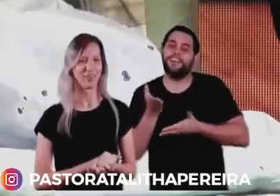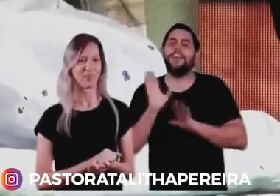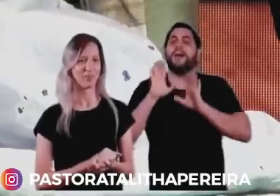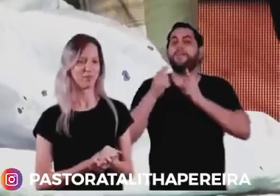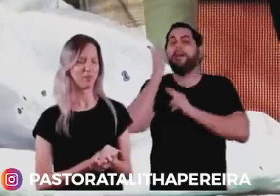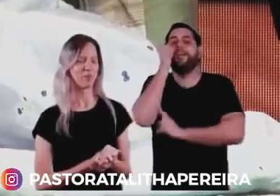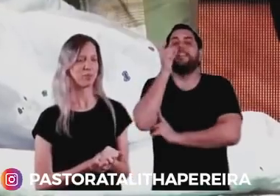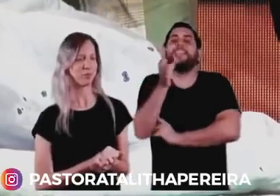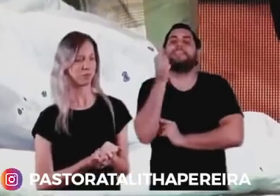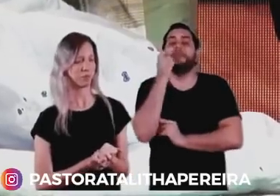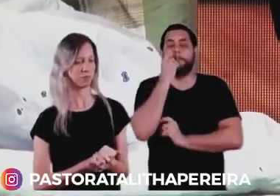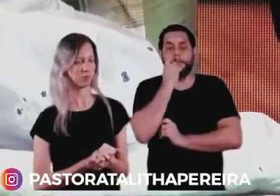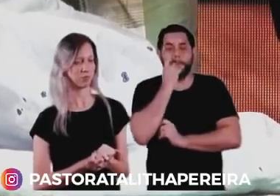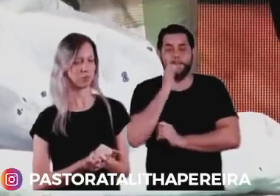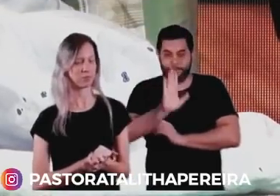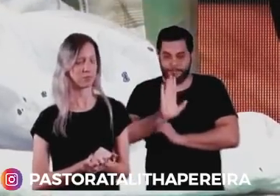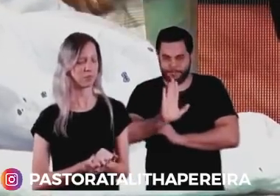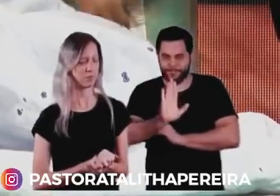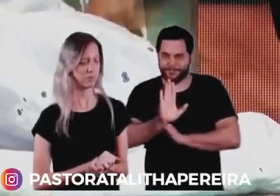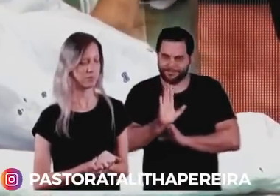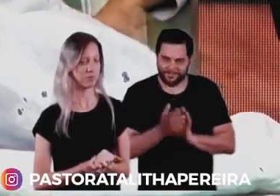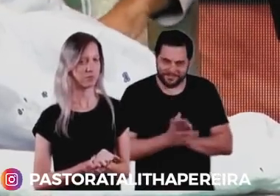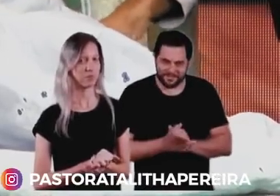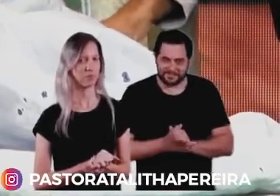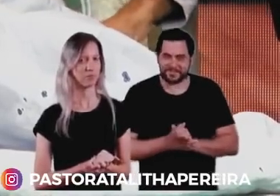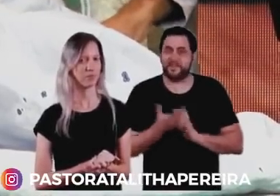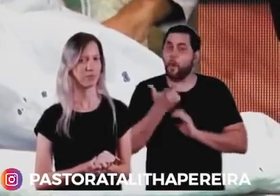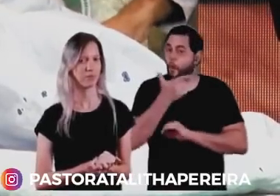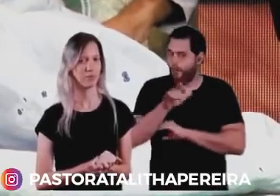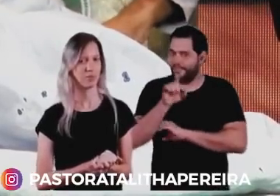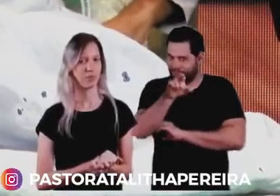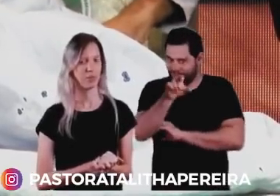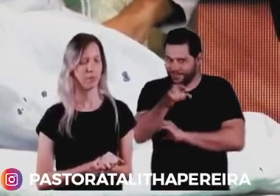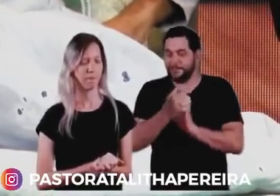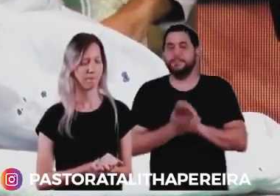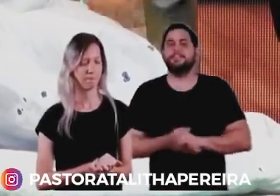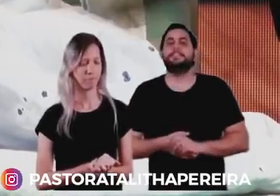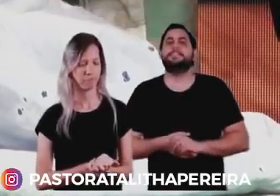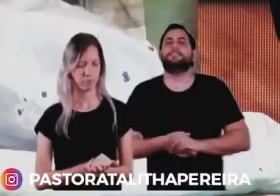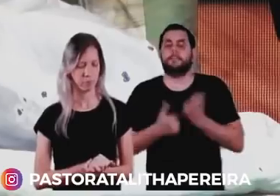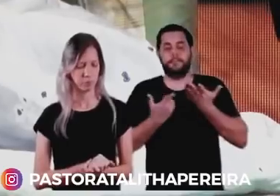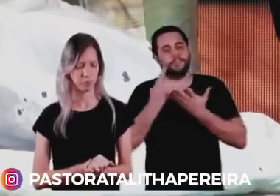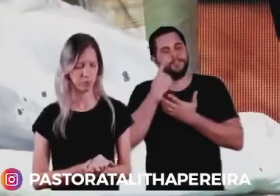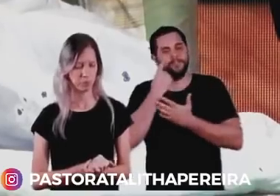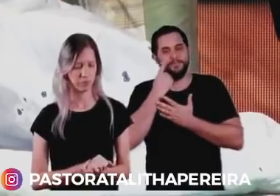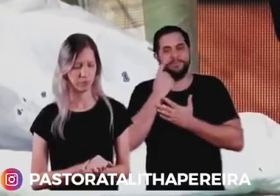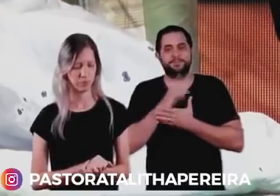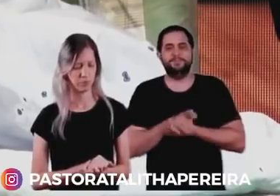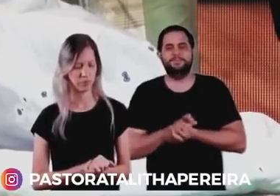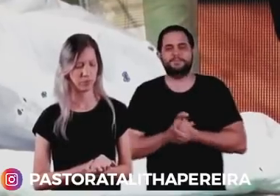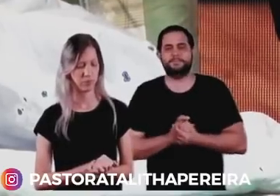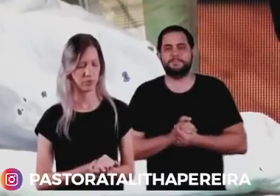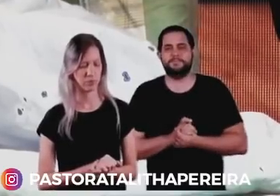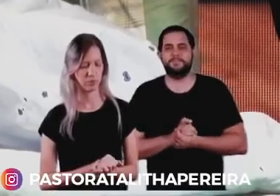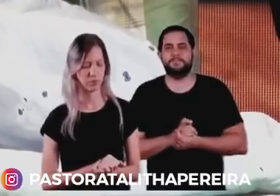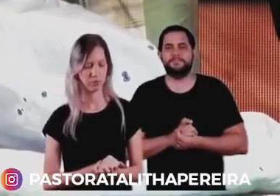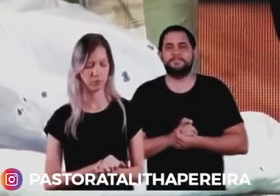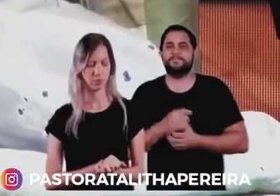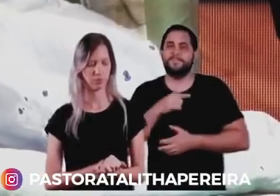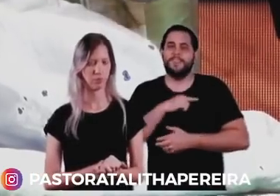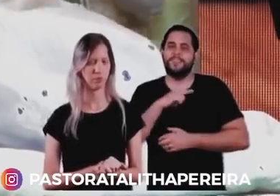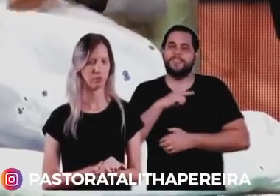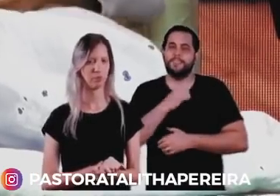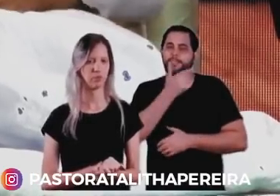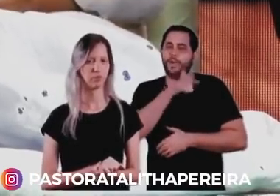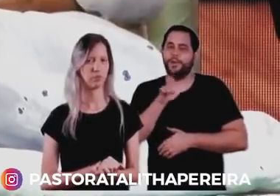o interessante, só para a gente, antes, eu queria deixar mais uma para você, um detalhe. Eu acho que aumenta aqui. Que teve mais